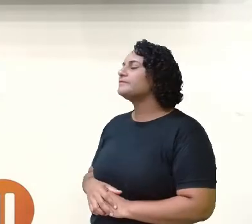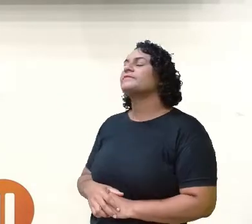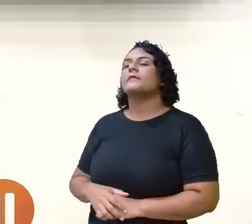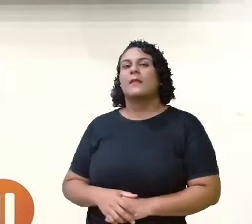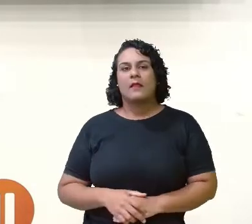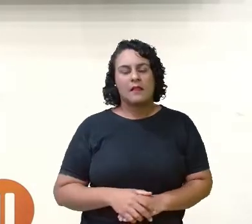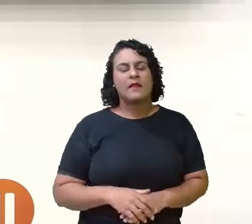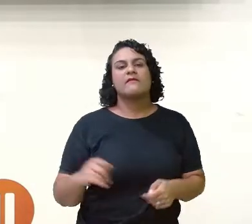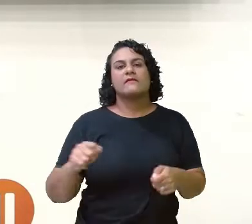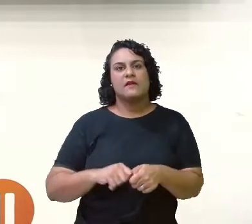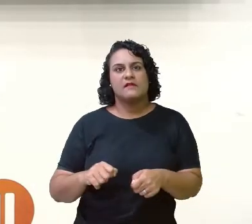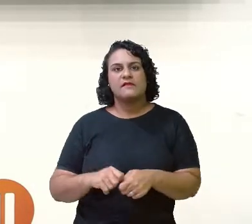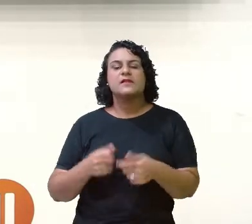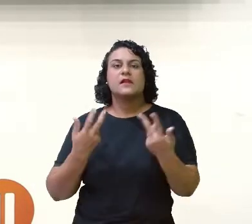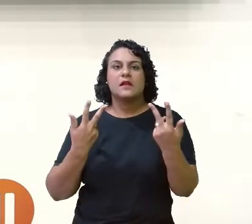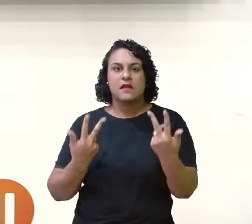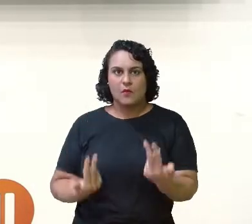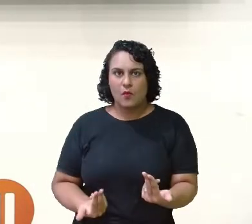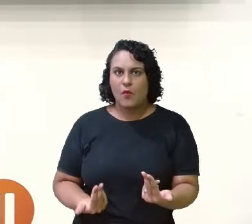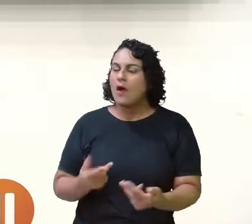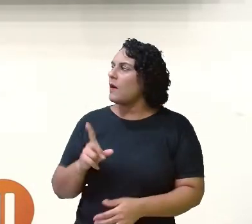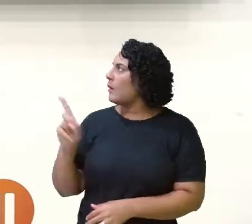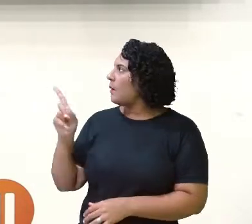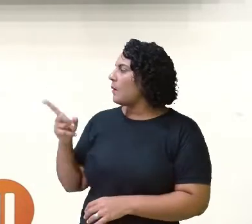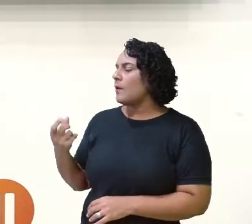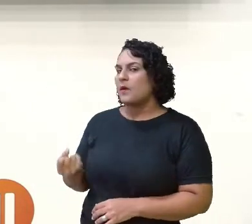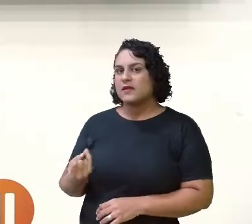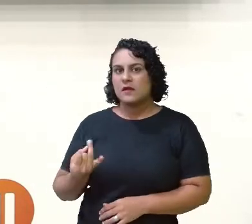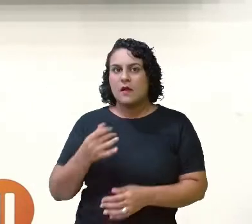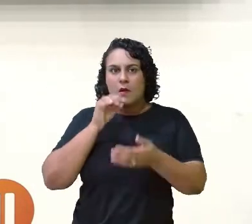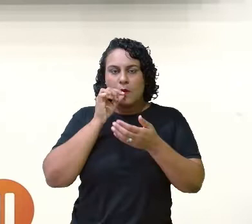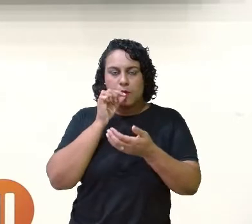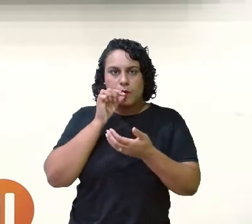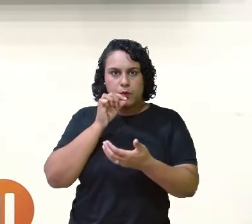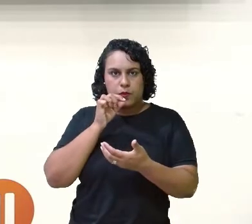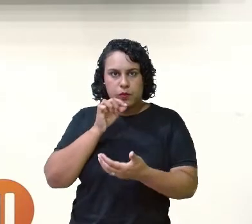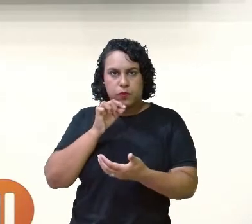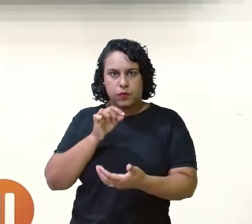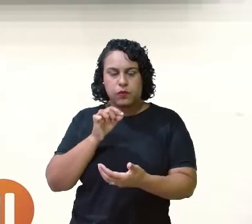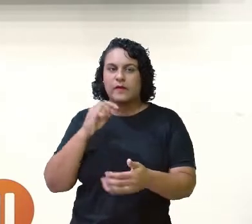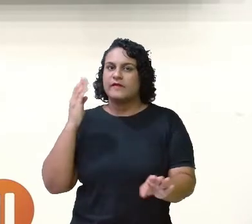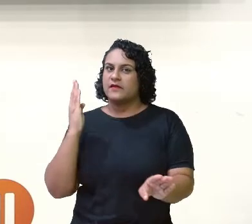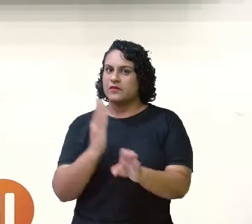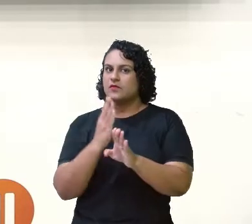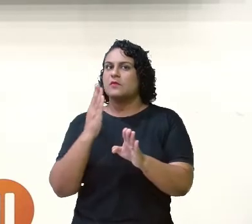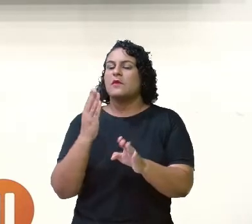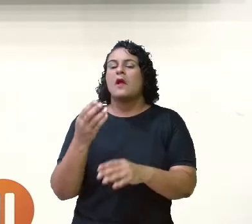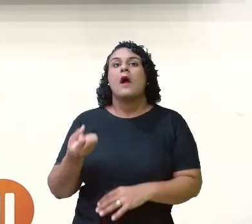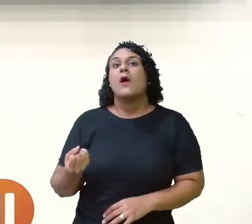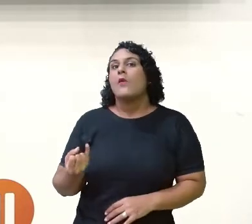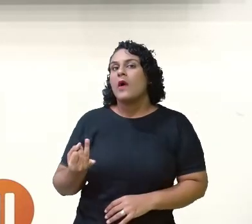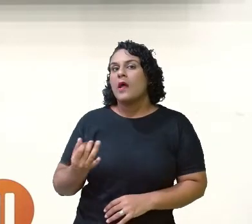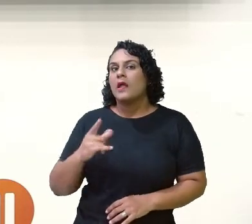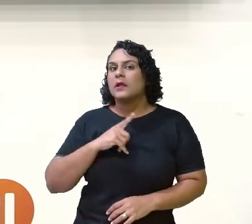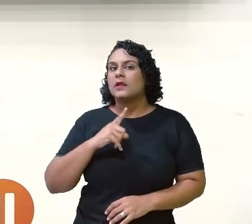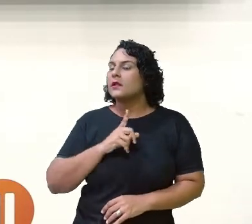fazer a mesma coisa com essa quantidade de balões. A gente vai descobrir a quantidade de